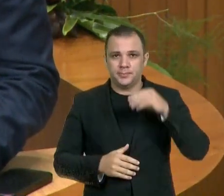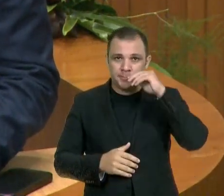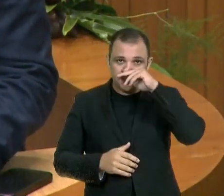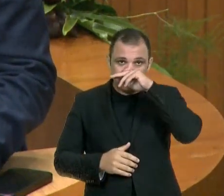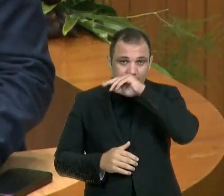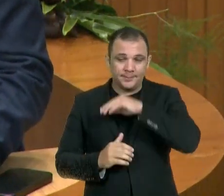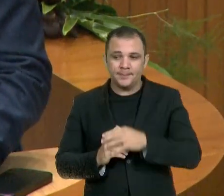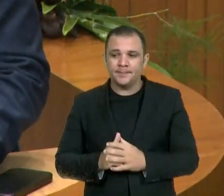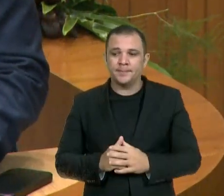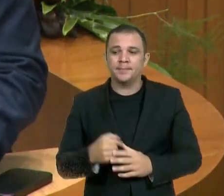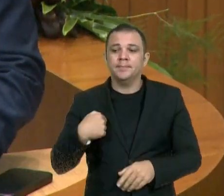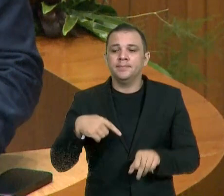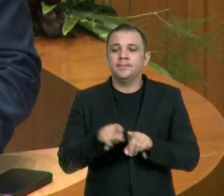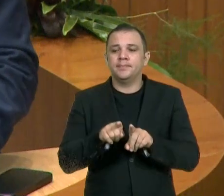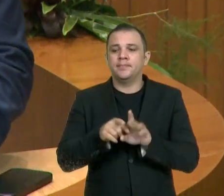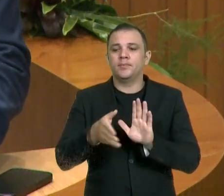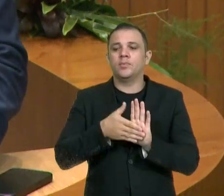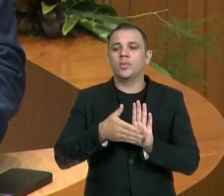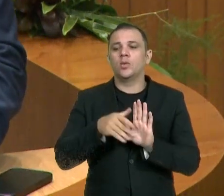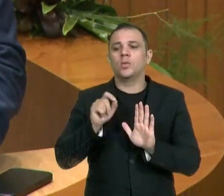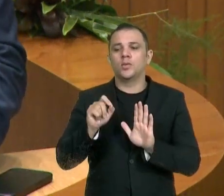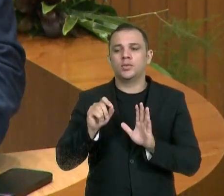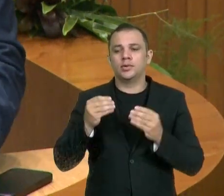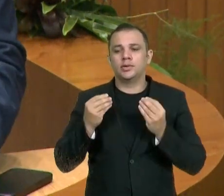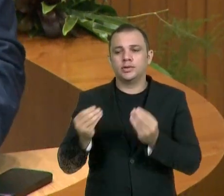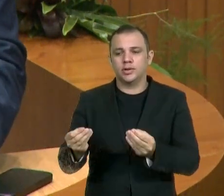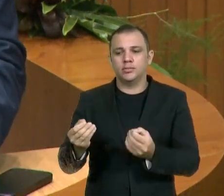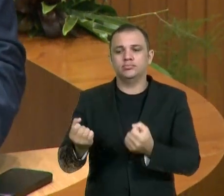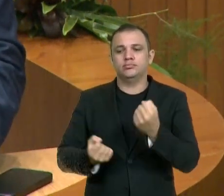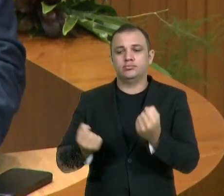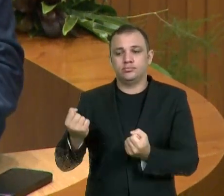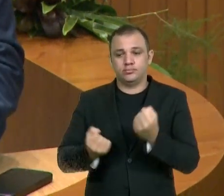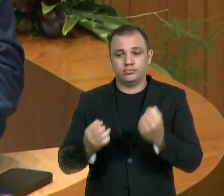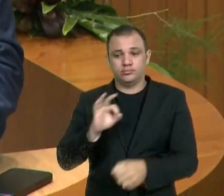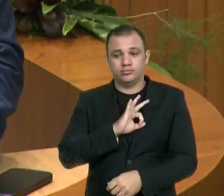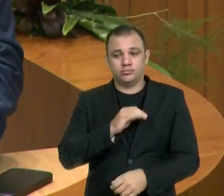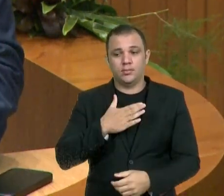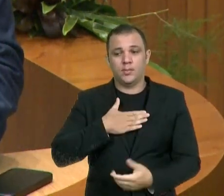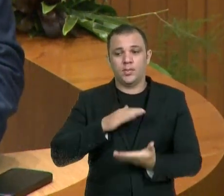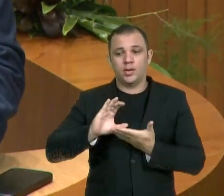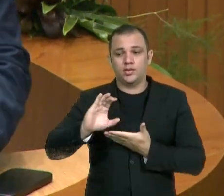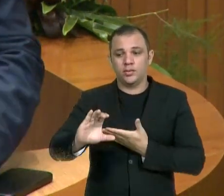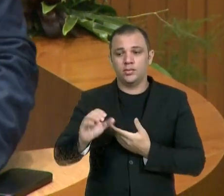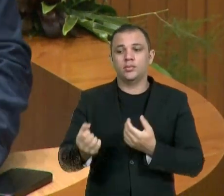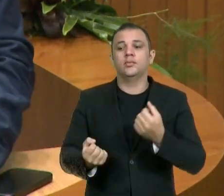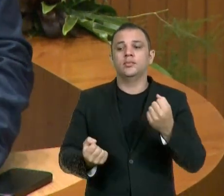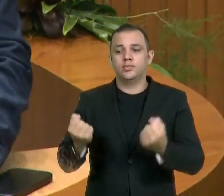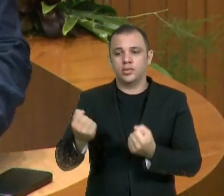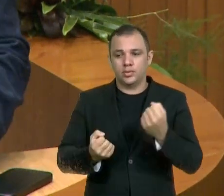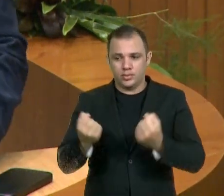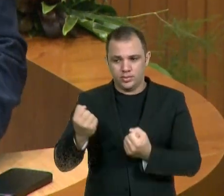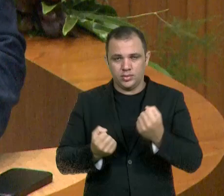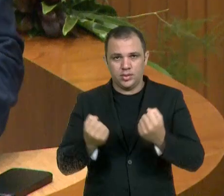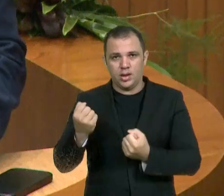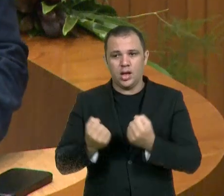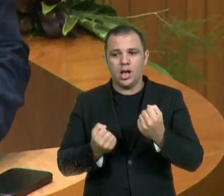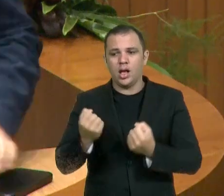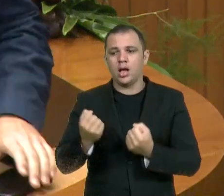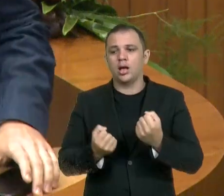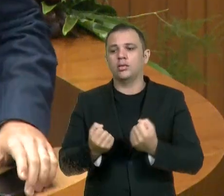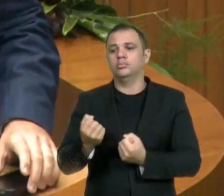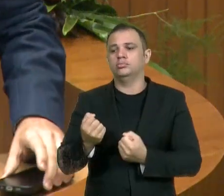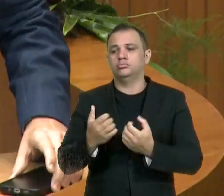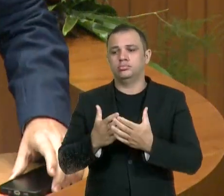destinar uma viatura das nossas emendas, que temos direito, uma viatura picape, como o secretário